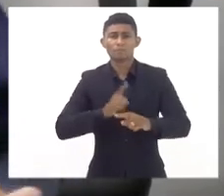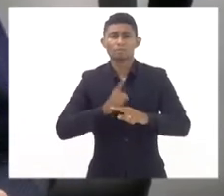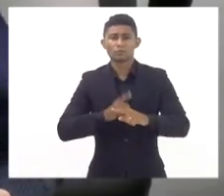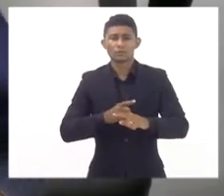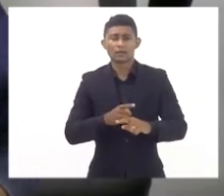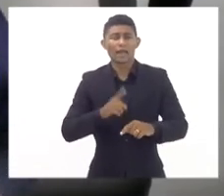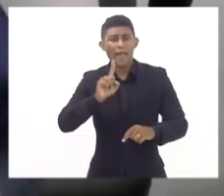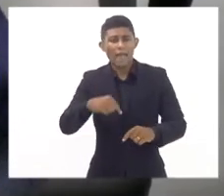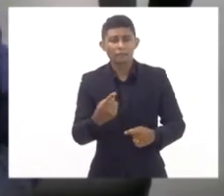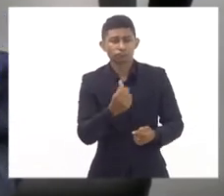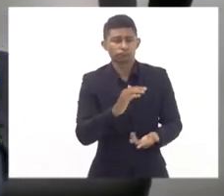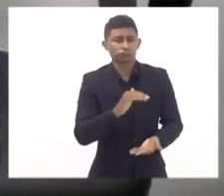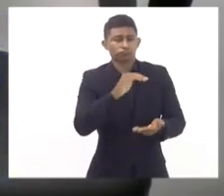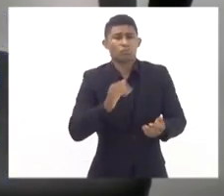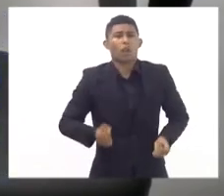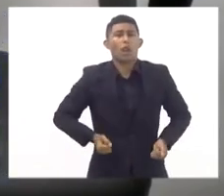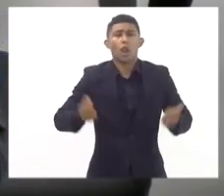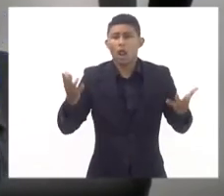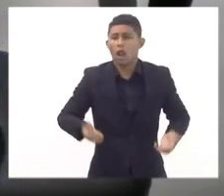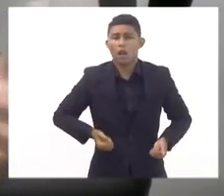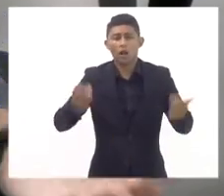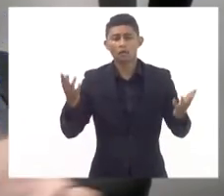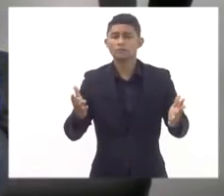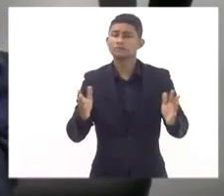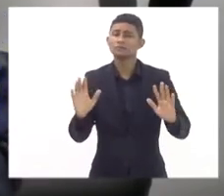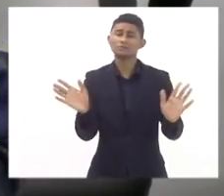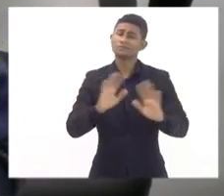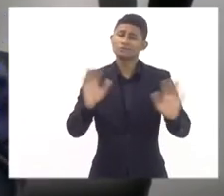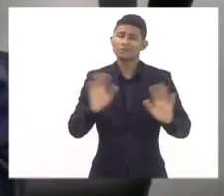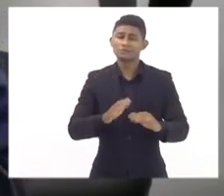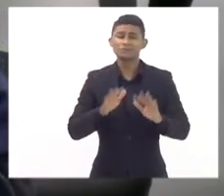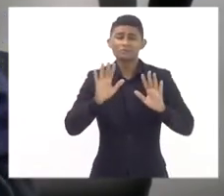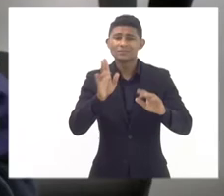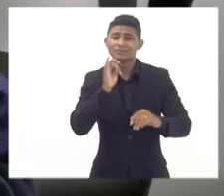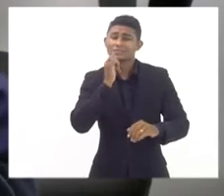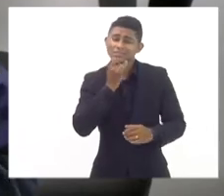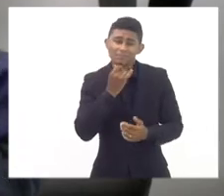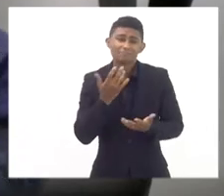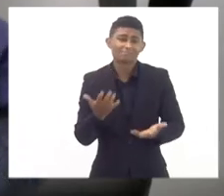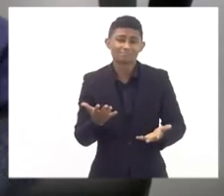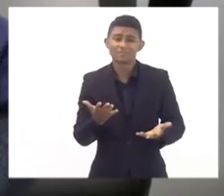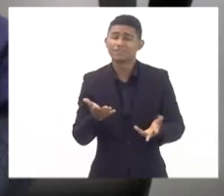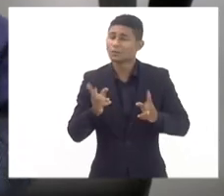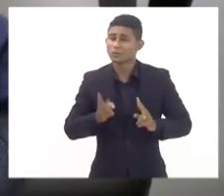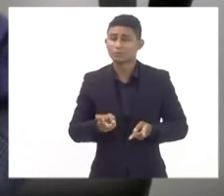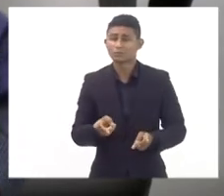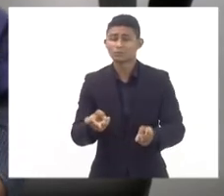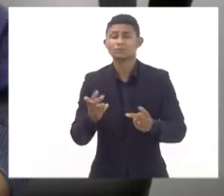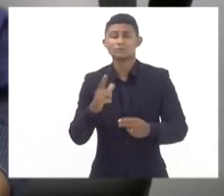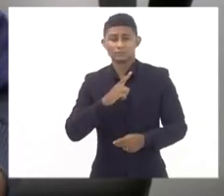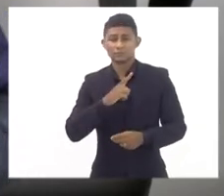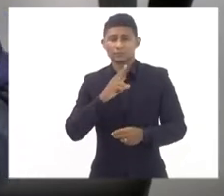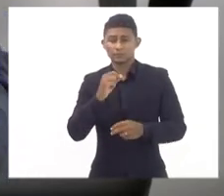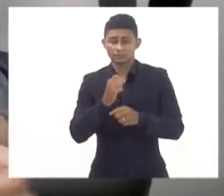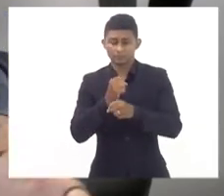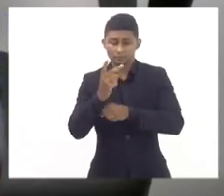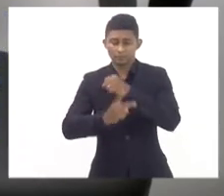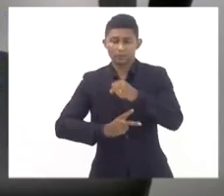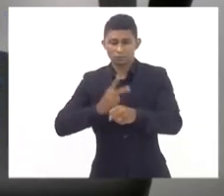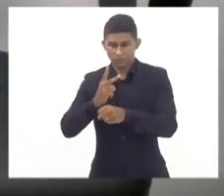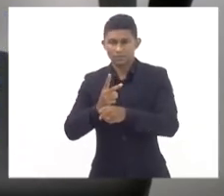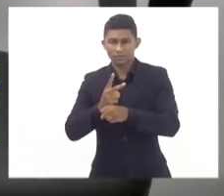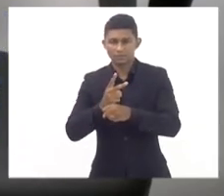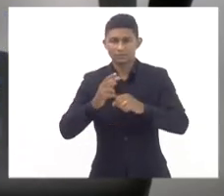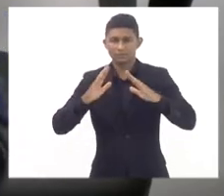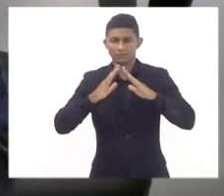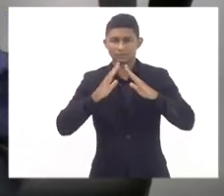tanta diferença no orçamento do Estado, né? Mas, infelizmente, a gente está nessa situação. Nós tivemos 2 anos letivos em ensino remoto, né? Nesses 2 anos,